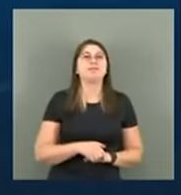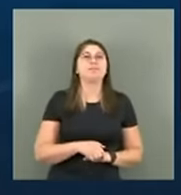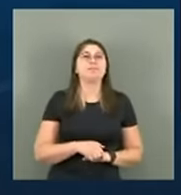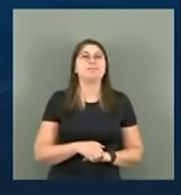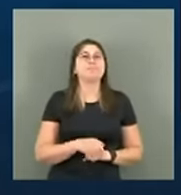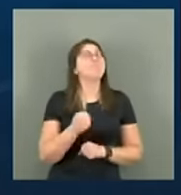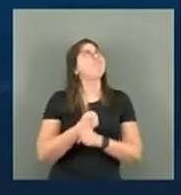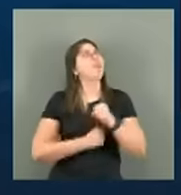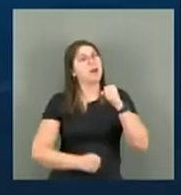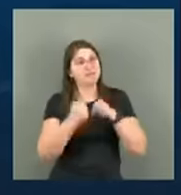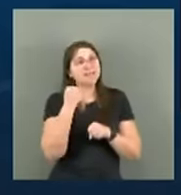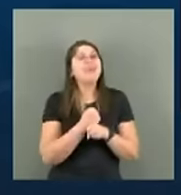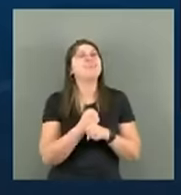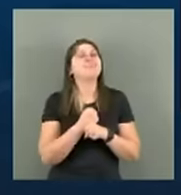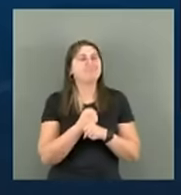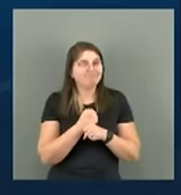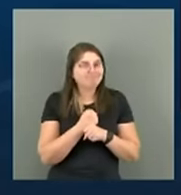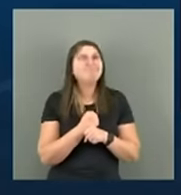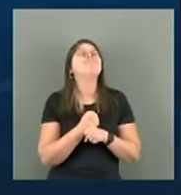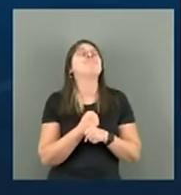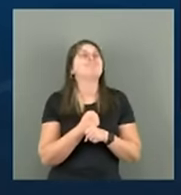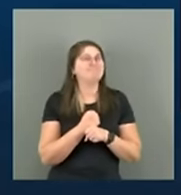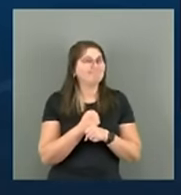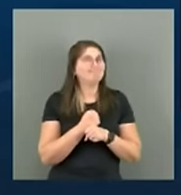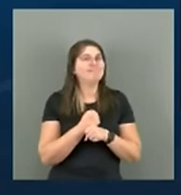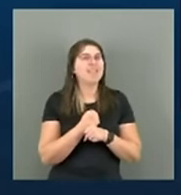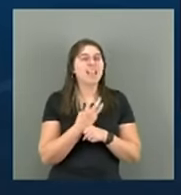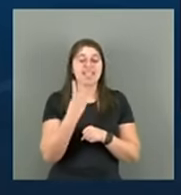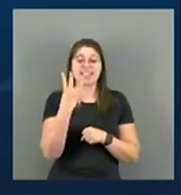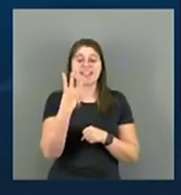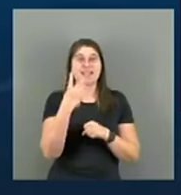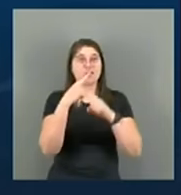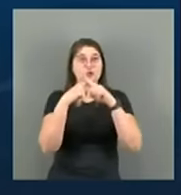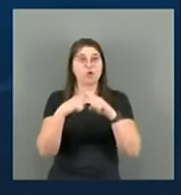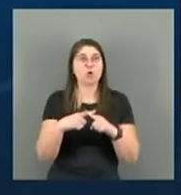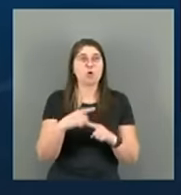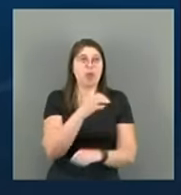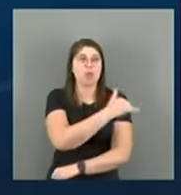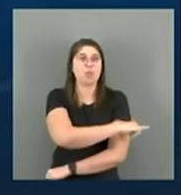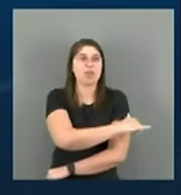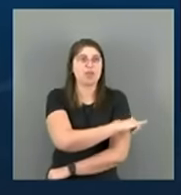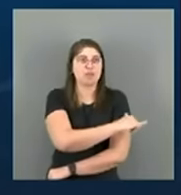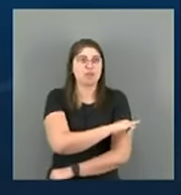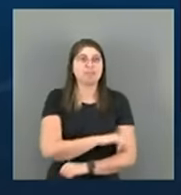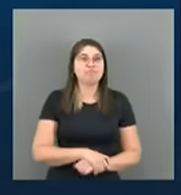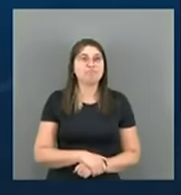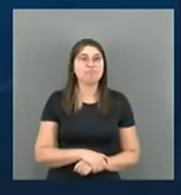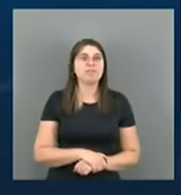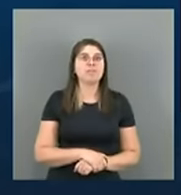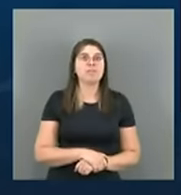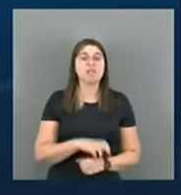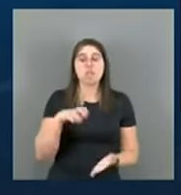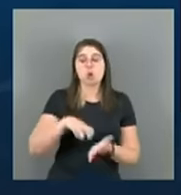Foi ano passado. Eu fiz 3 partidas no Rio e fui condenado só em uma.